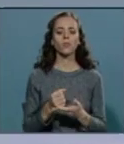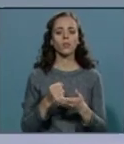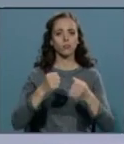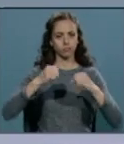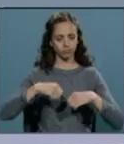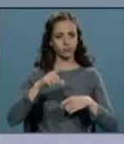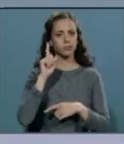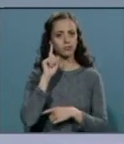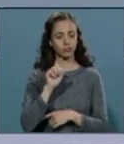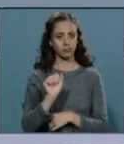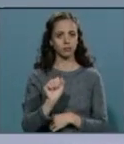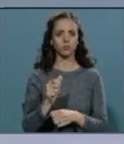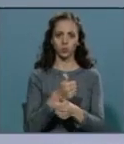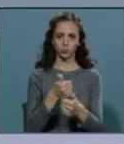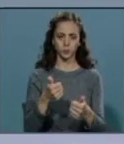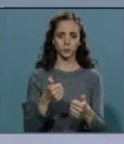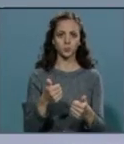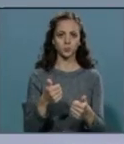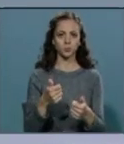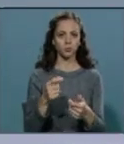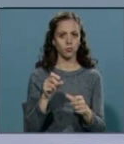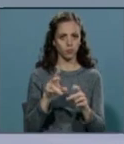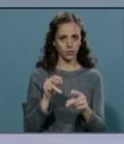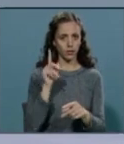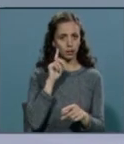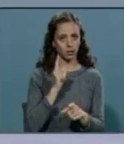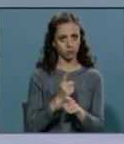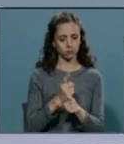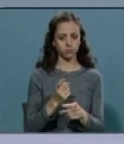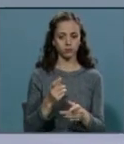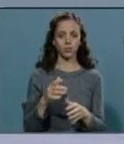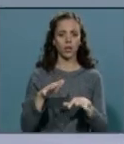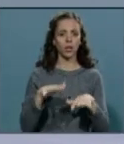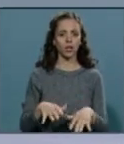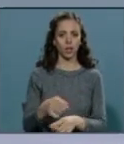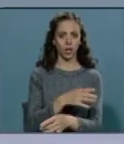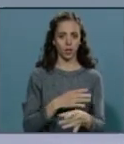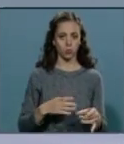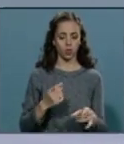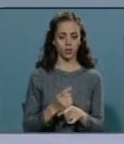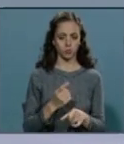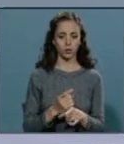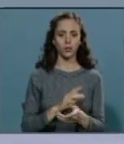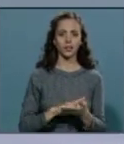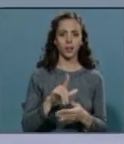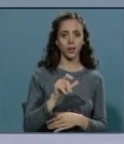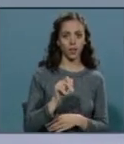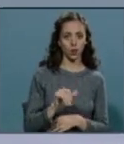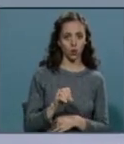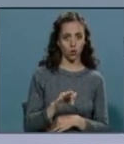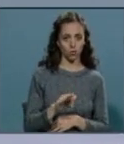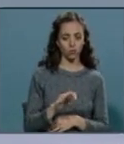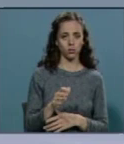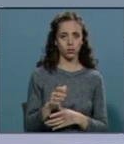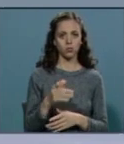lua acordo que fizemos depois da descrição dos campeonatos e o quadro legal o